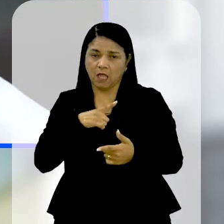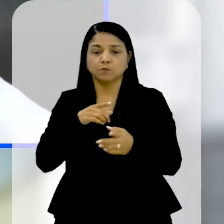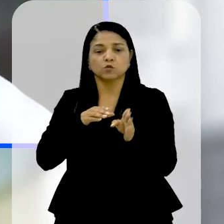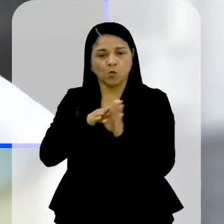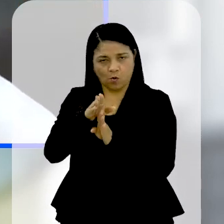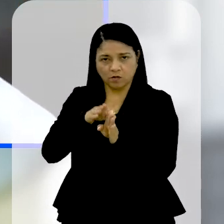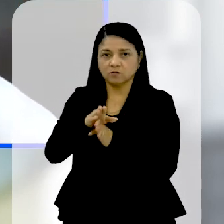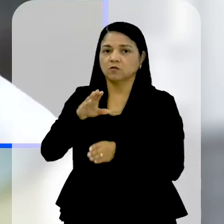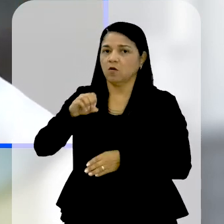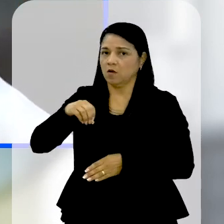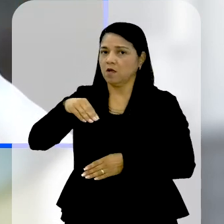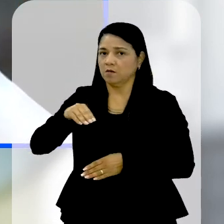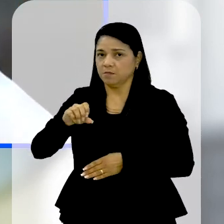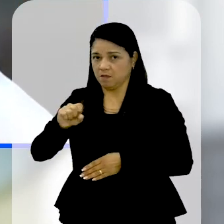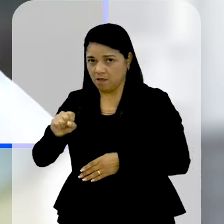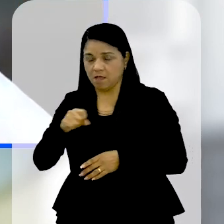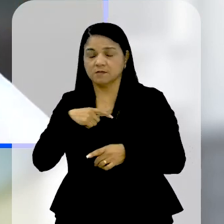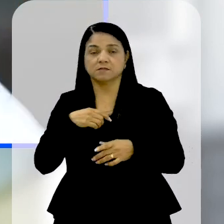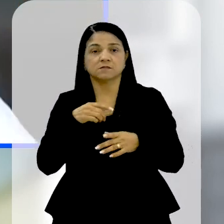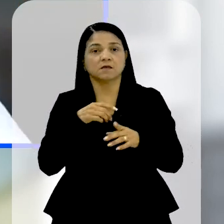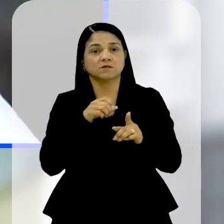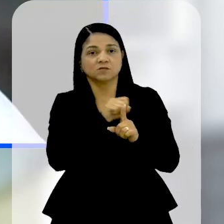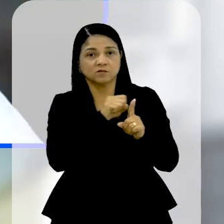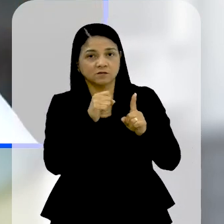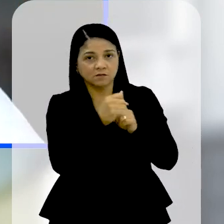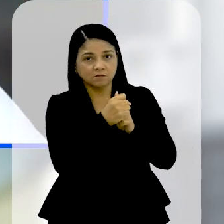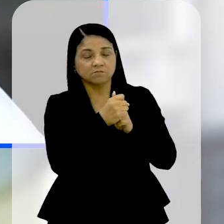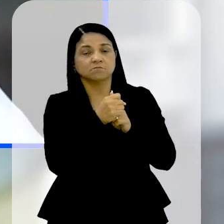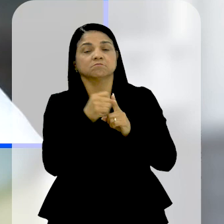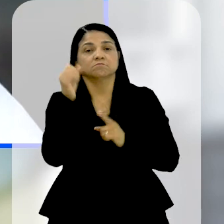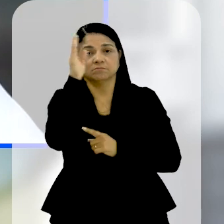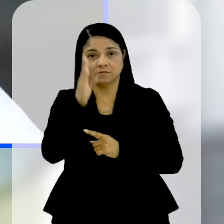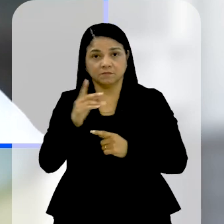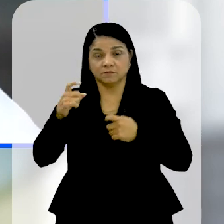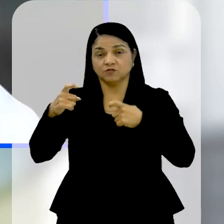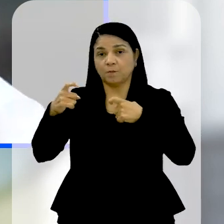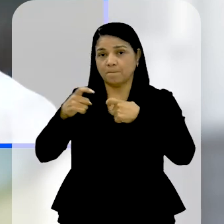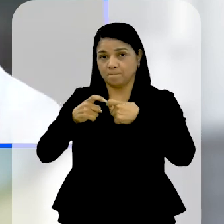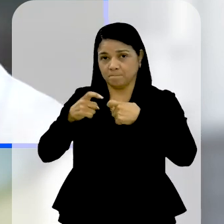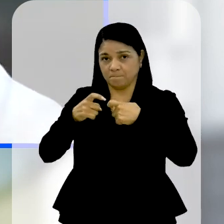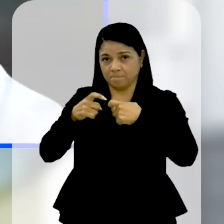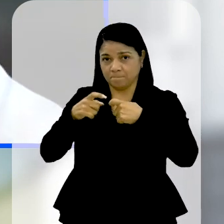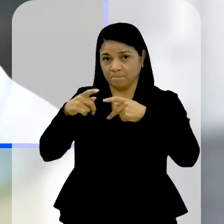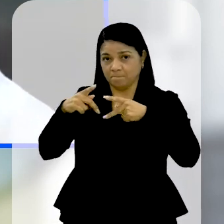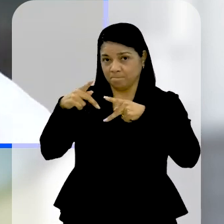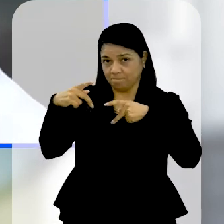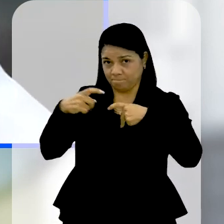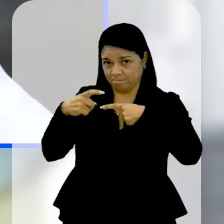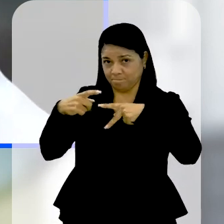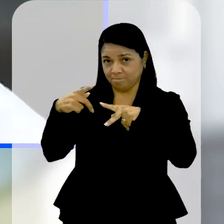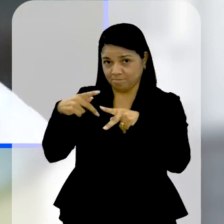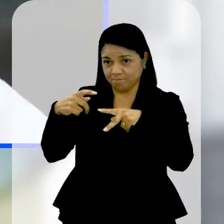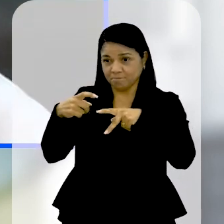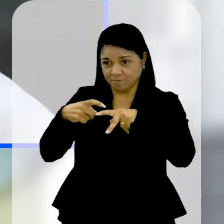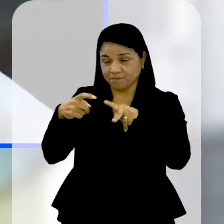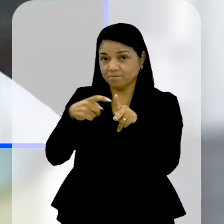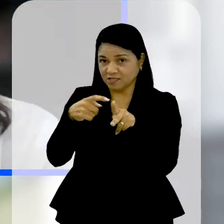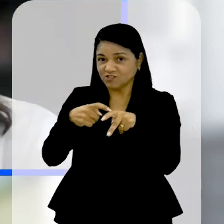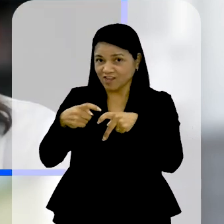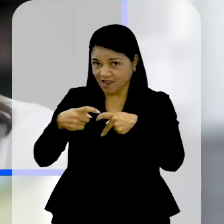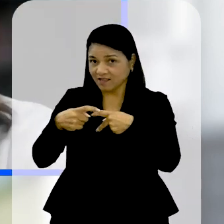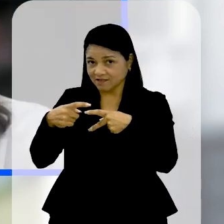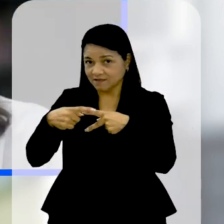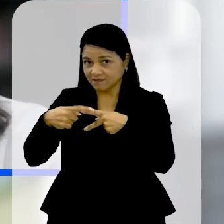temos as recomendações da OMS, as recomendações da Sociedade Brasileira de Pediatria, vamos colocar assim, para o Brasil, né? Mas são